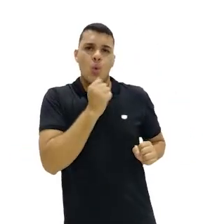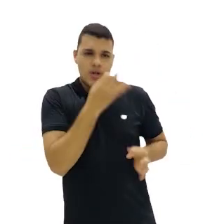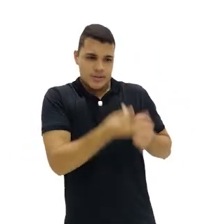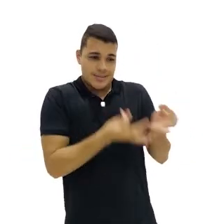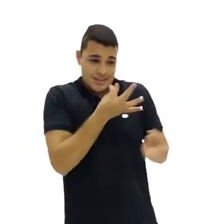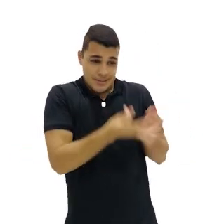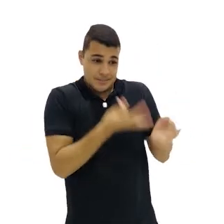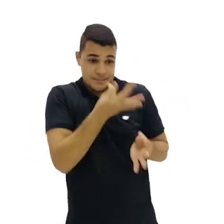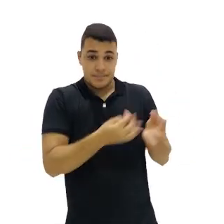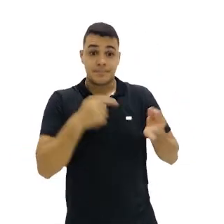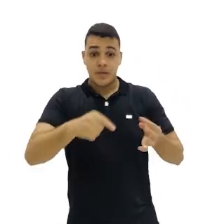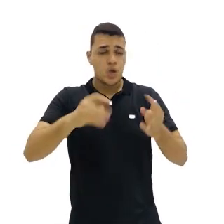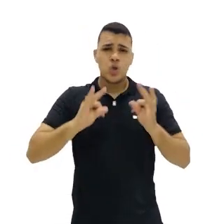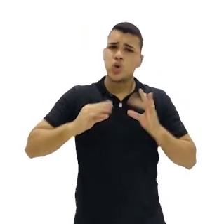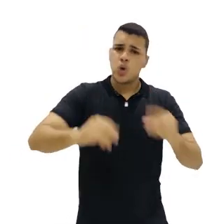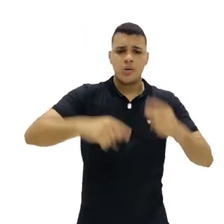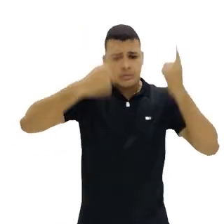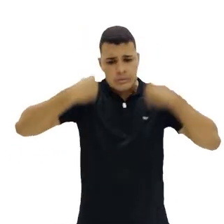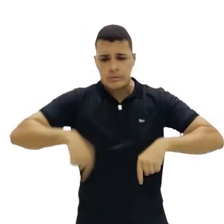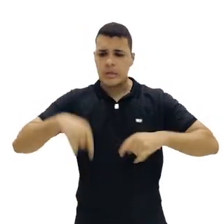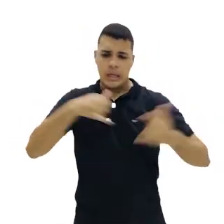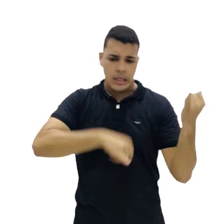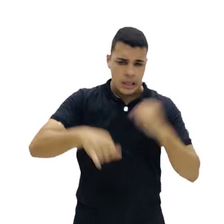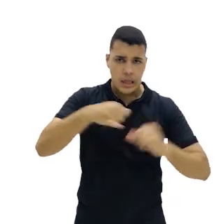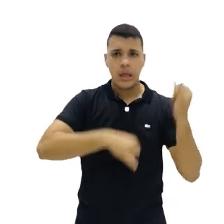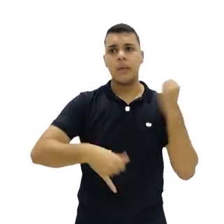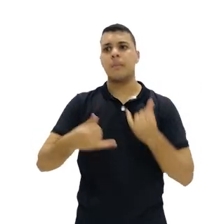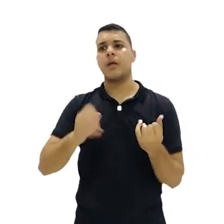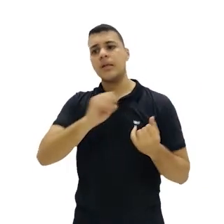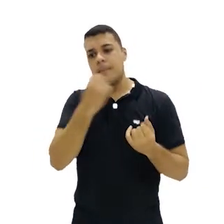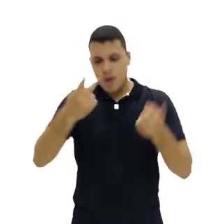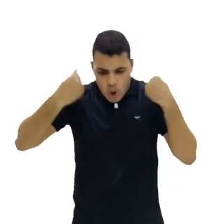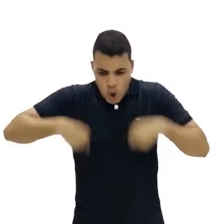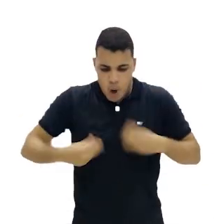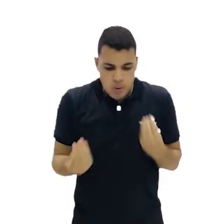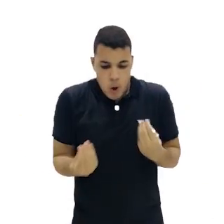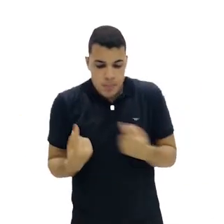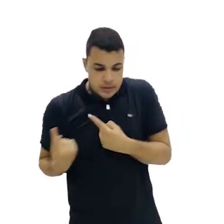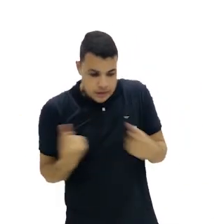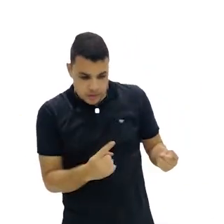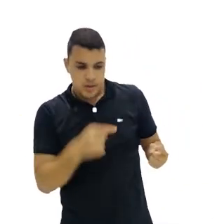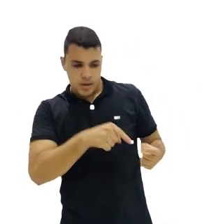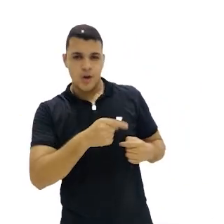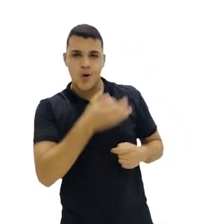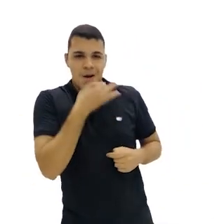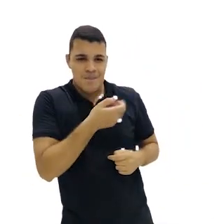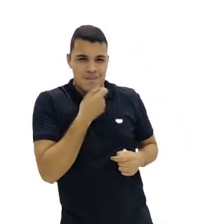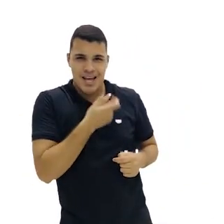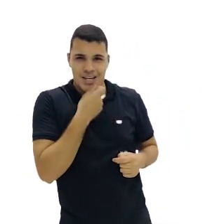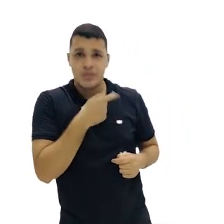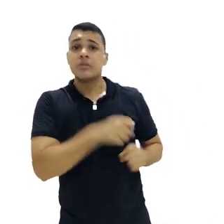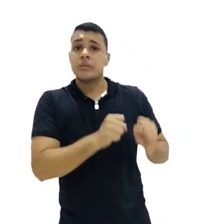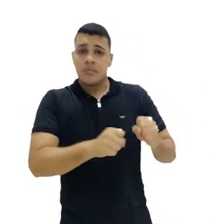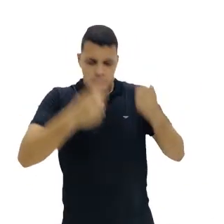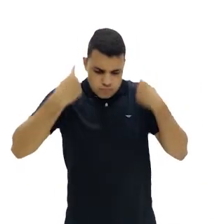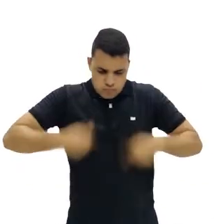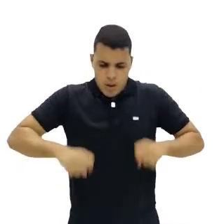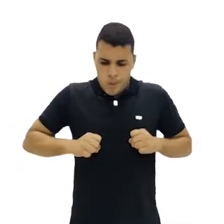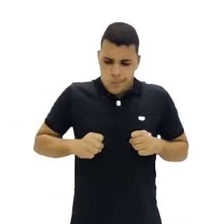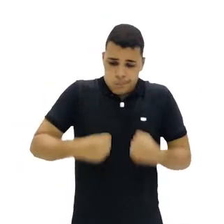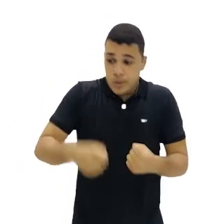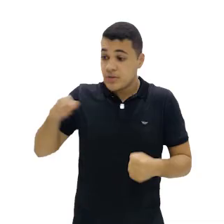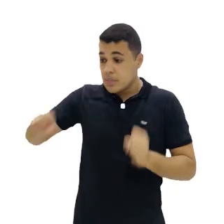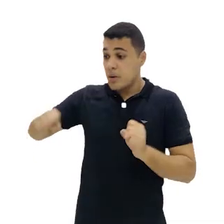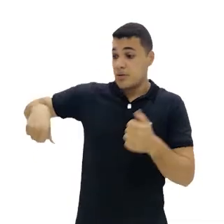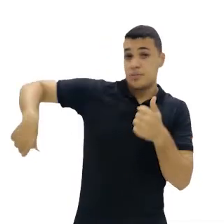desse tratamento se extingua. Você depois troca os indivíduos de grupo, quem estava no grupo A vai para o B, quem estava no B